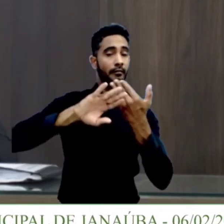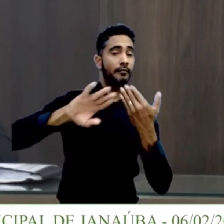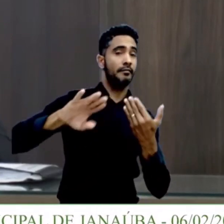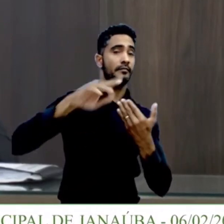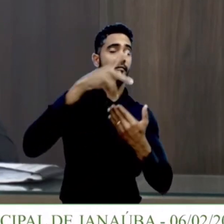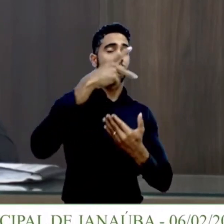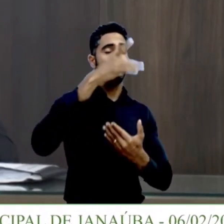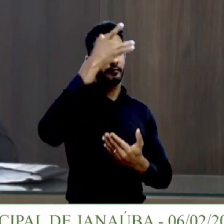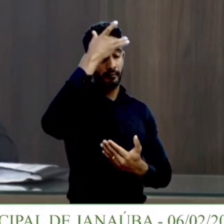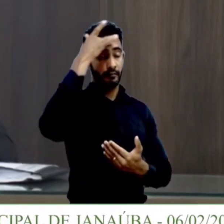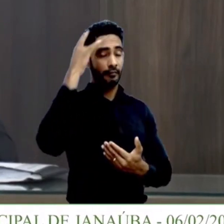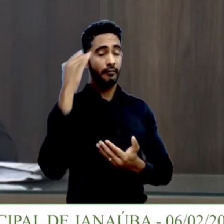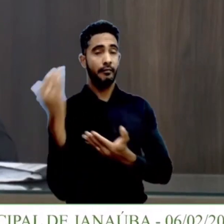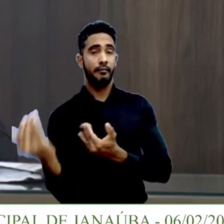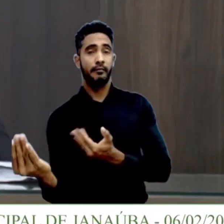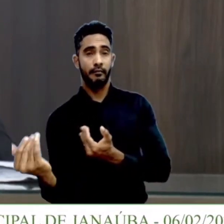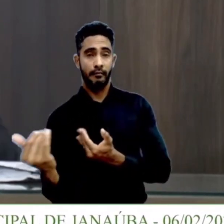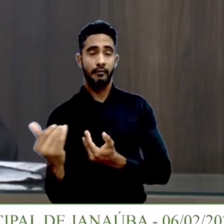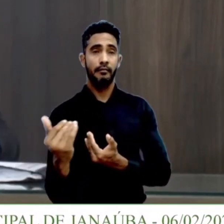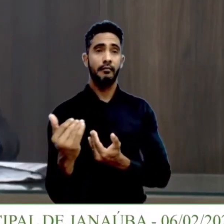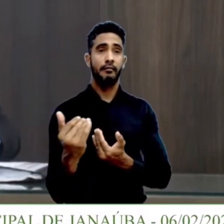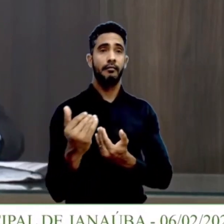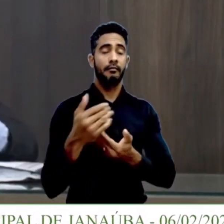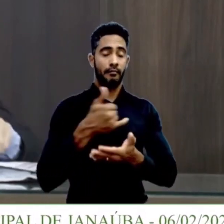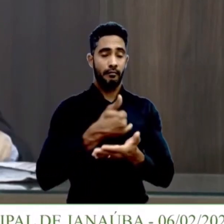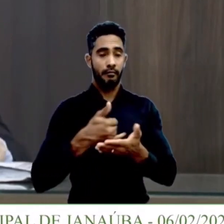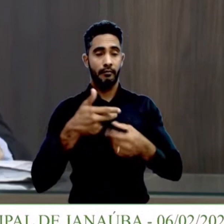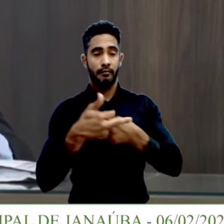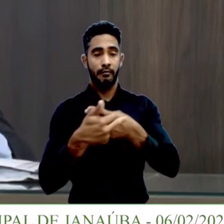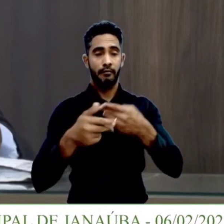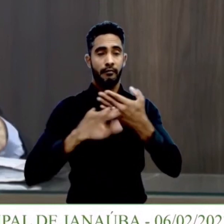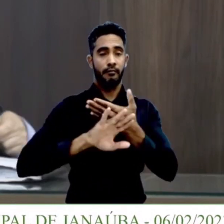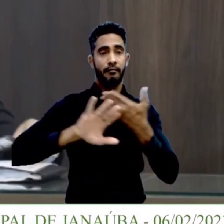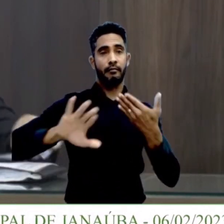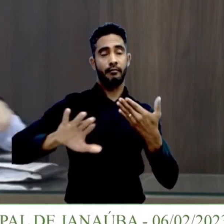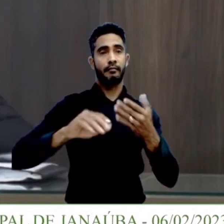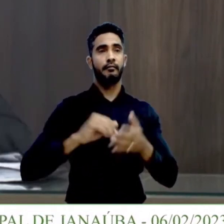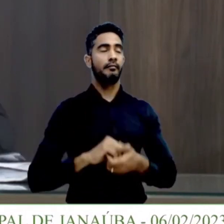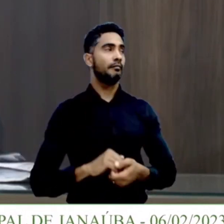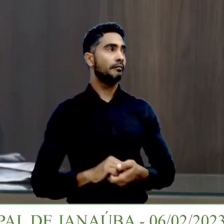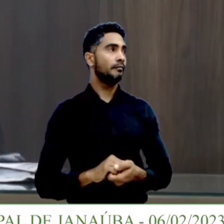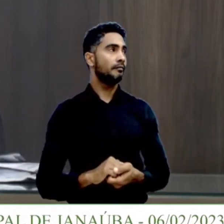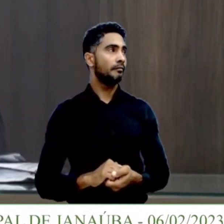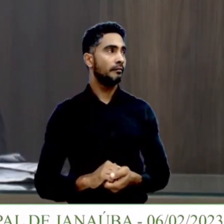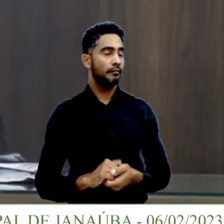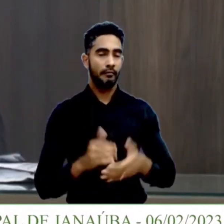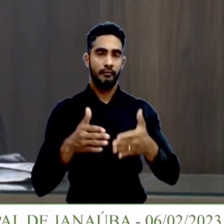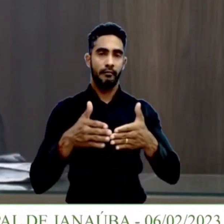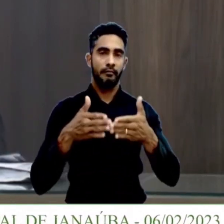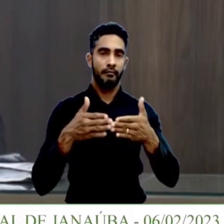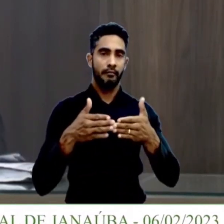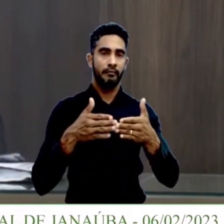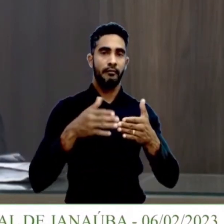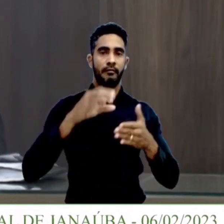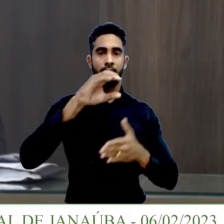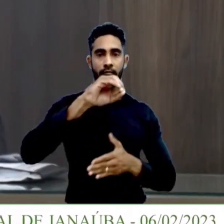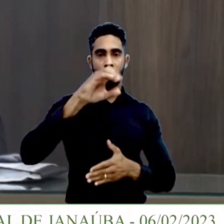da violência e drogas. Sala das Sessões, 6 de fevereiro de 2023. Requerimento